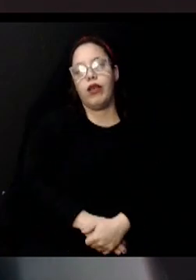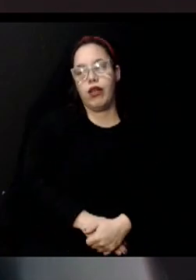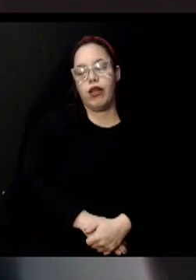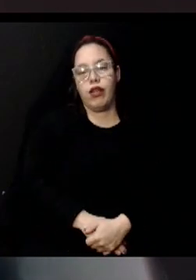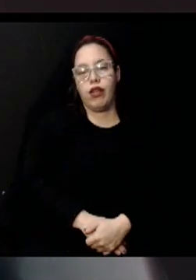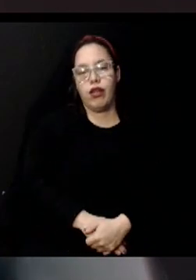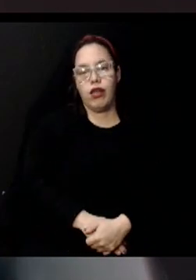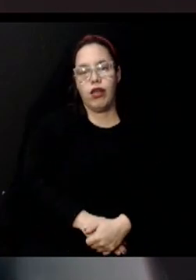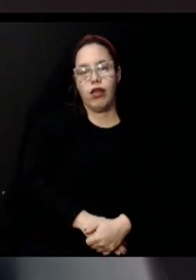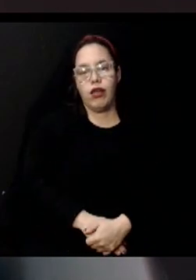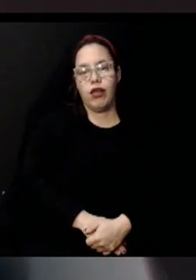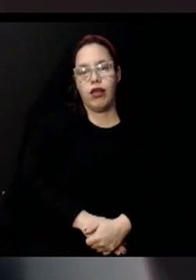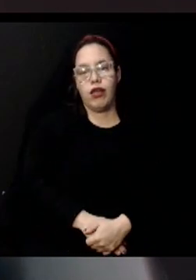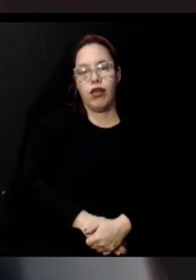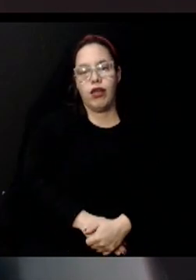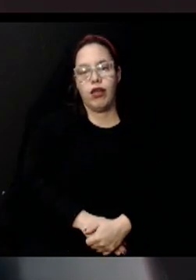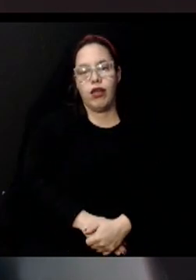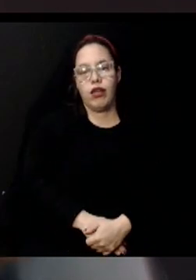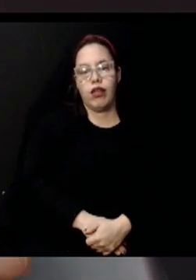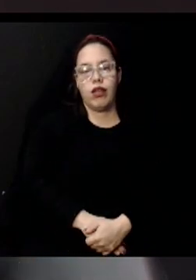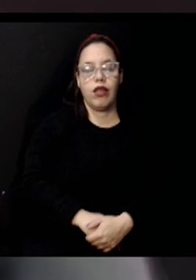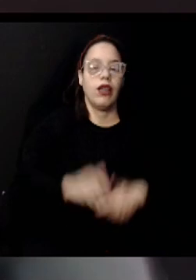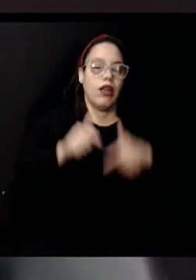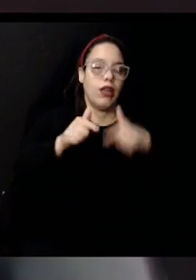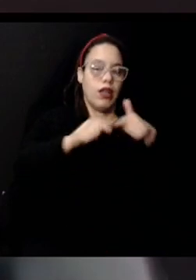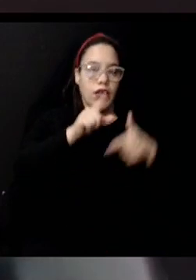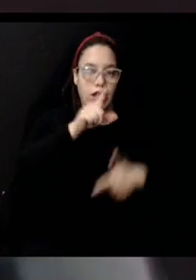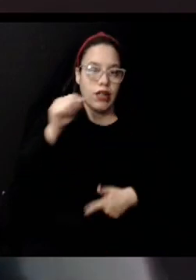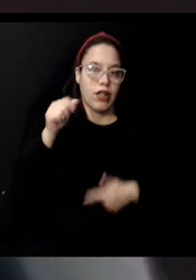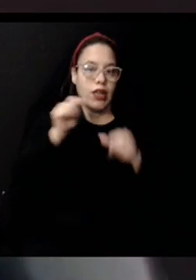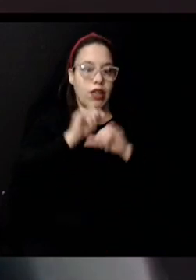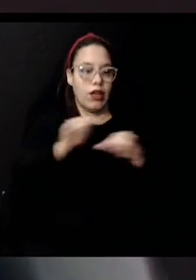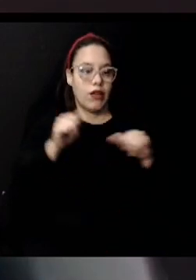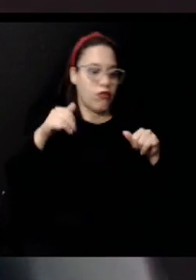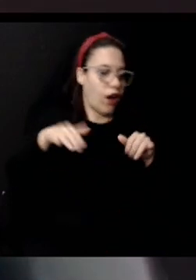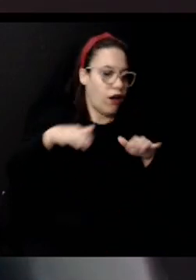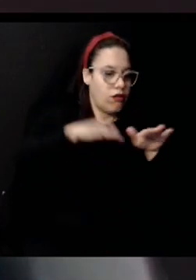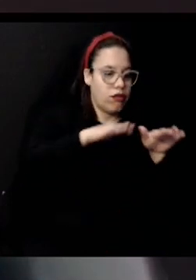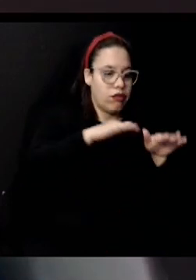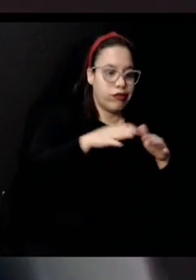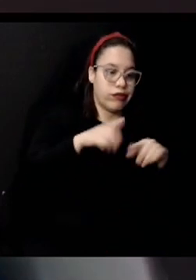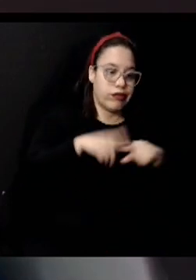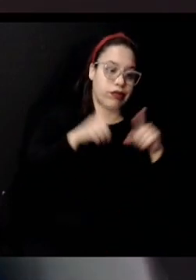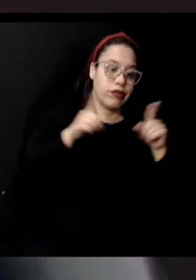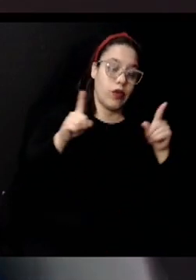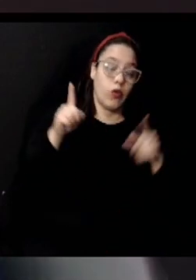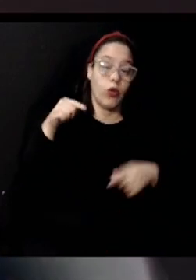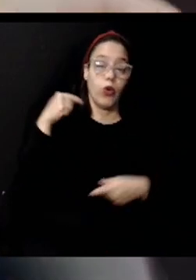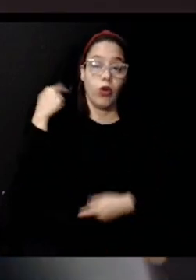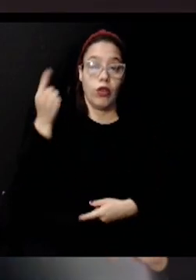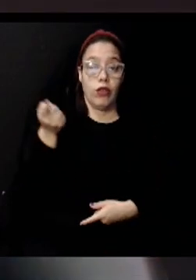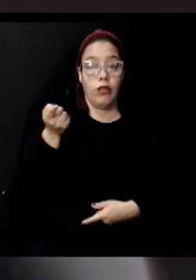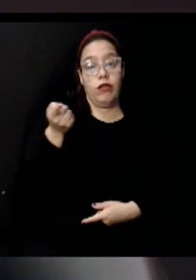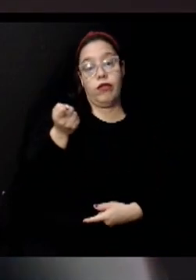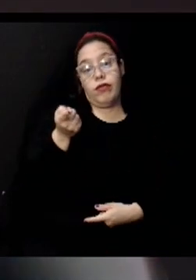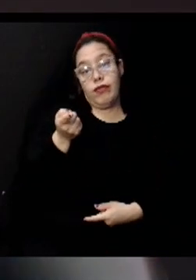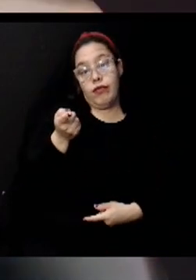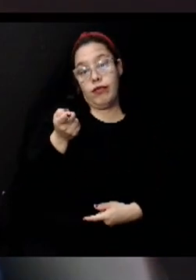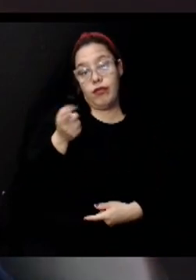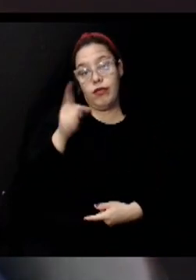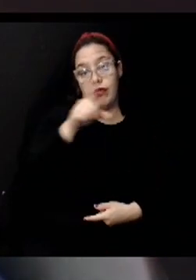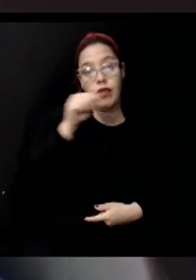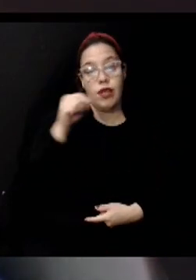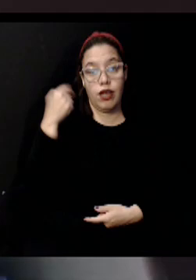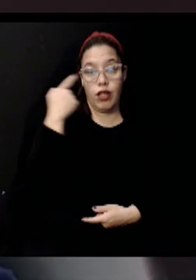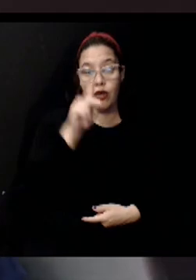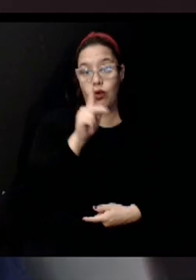escapamento, custa só trabalho, não precisa sair avisando que você está passando. Mas, por outro lado, é a escolha dele, né,